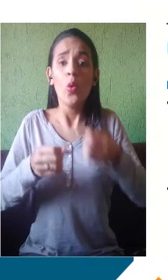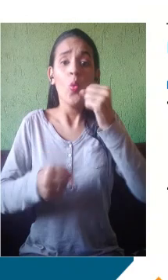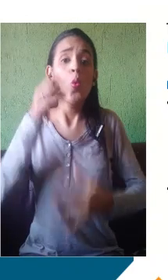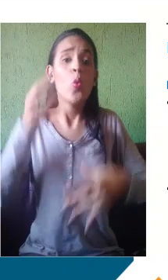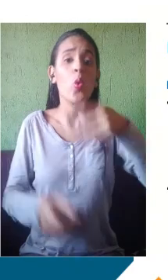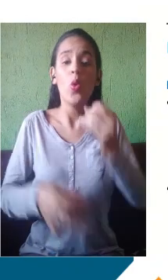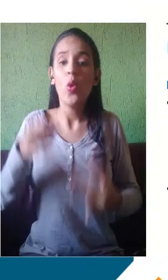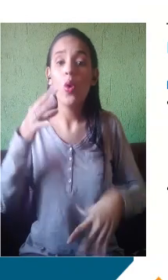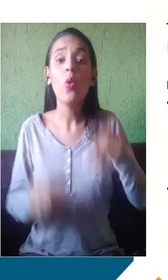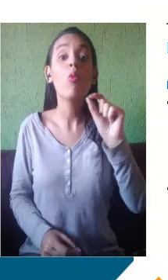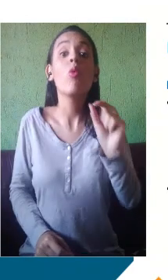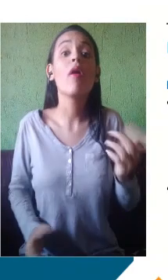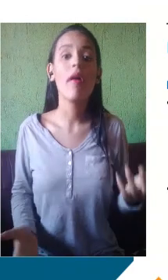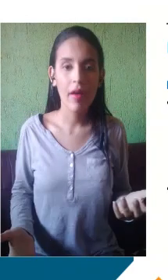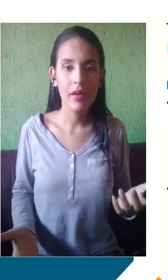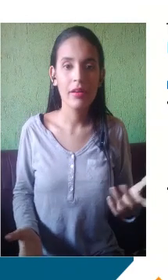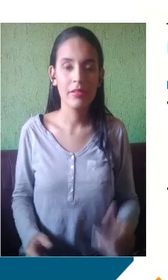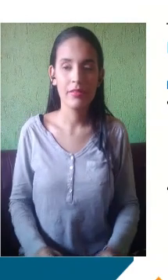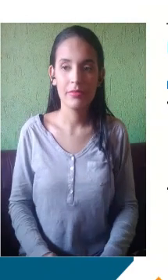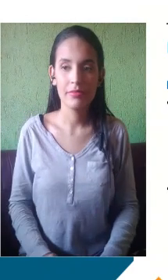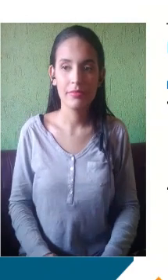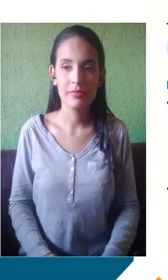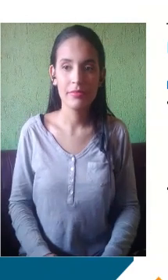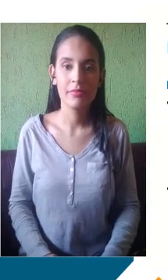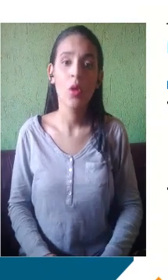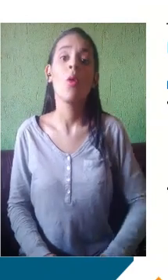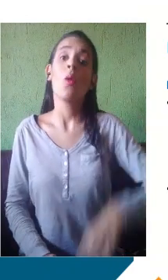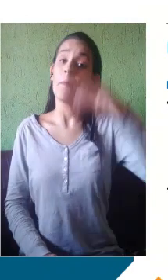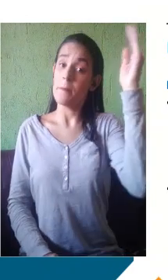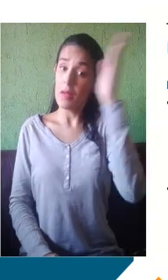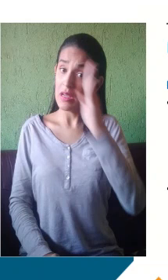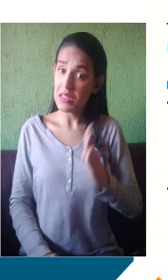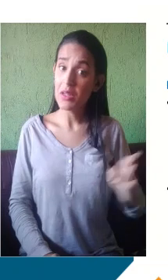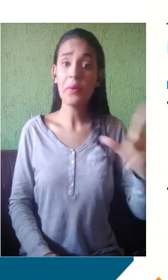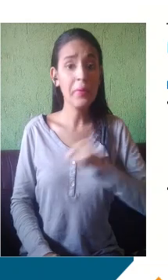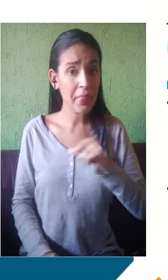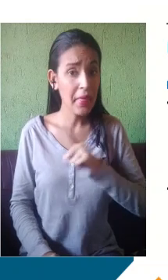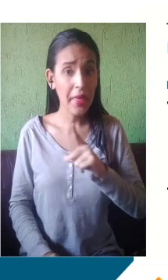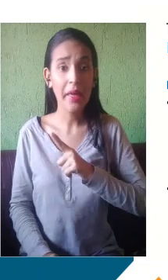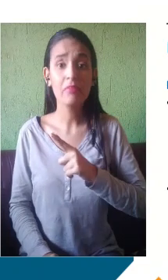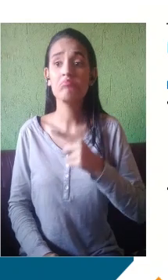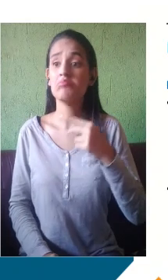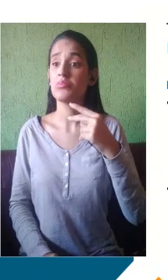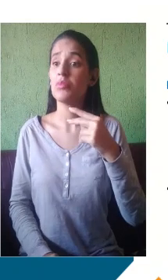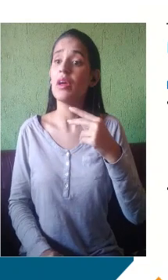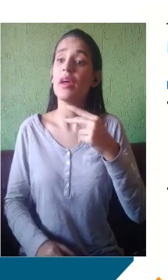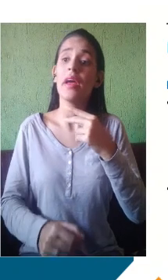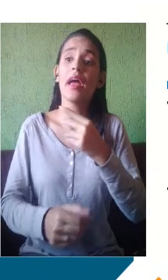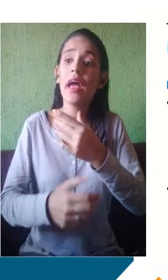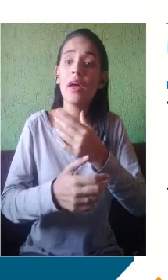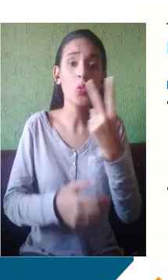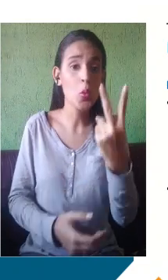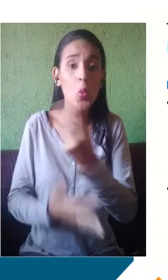o Brasil sediará 2 grandes eventos em breve, por isso que os próximos anos serão de muita corrupção. Por que os próximos anos também serão